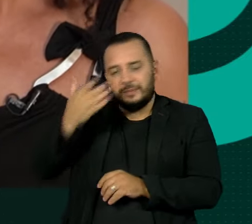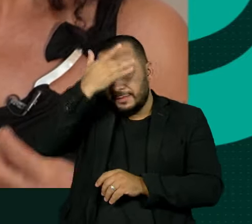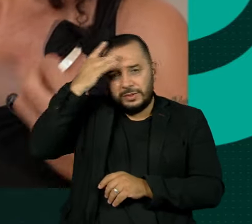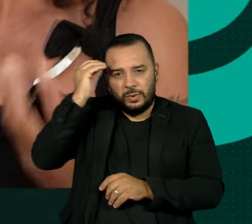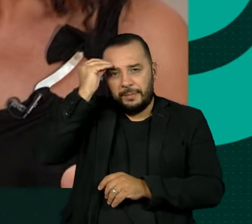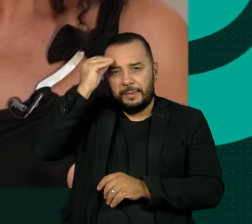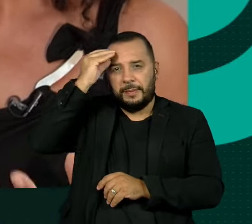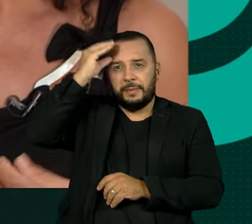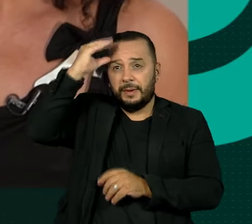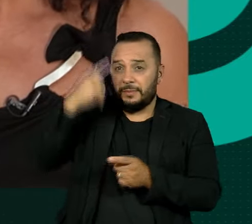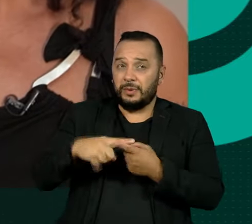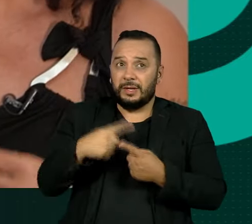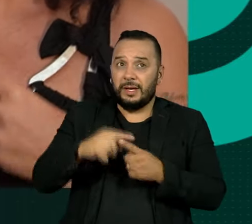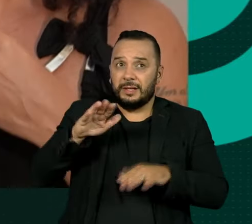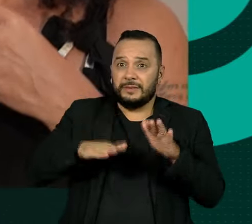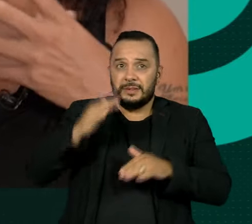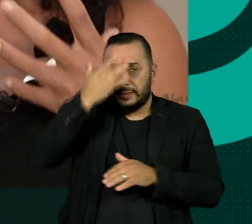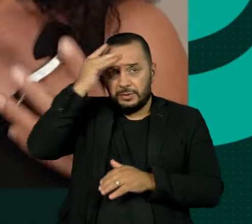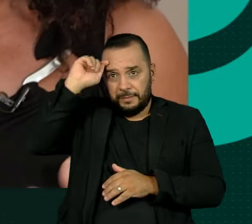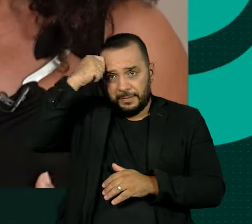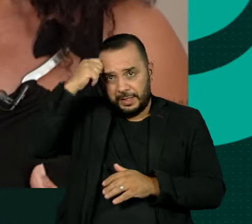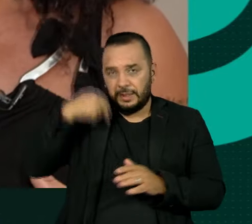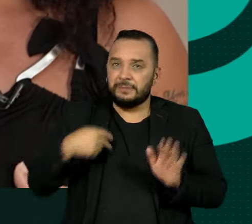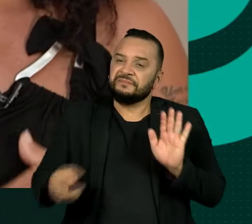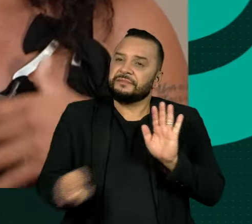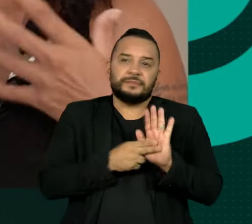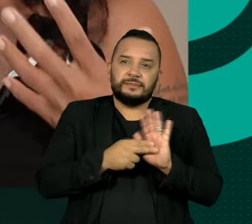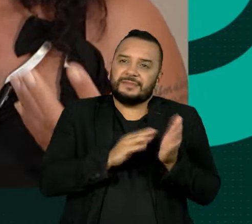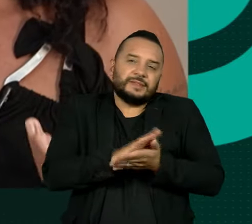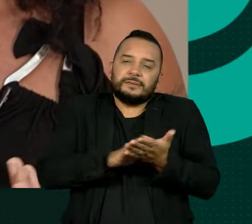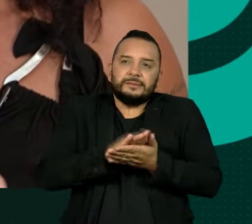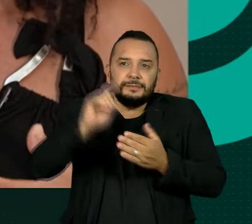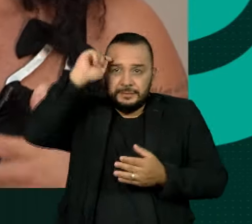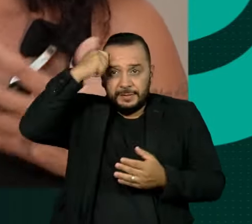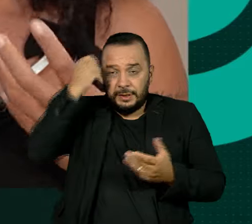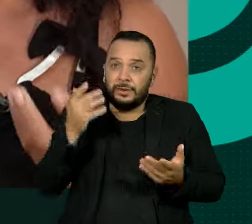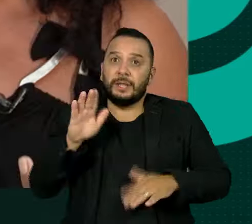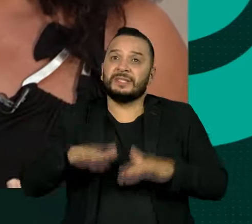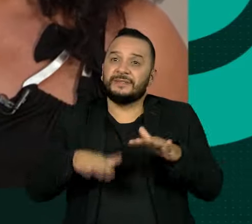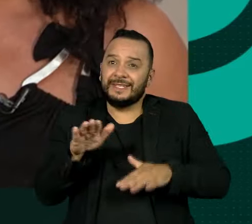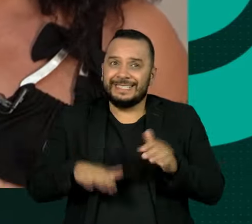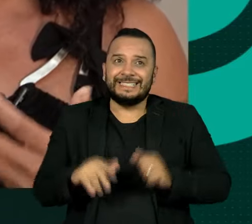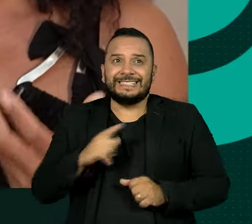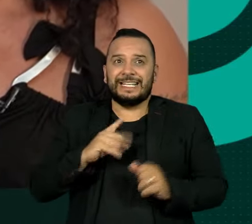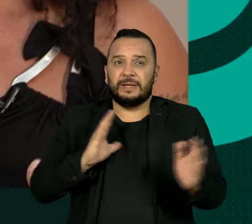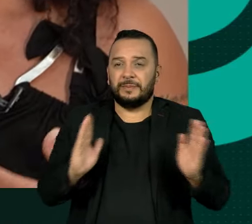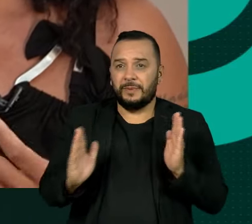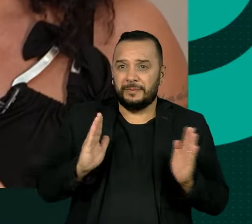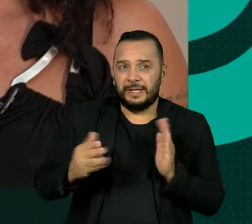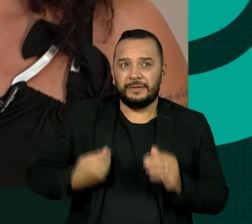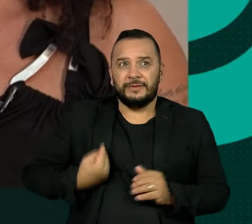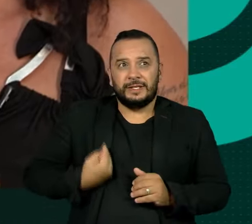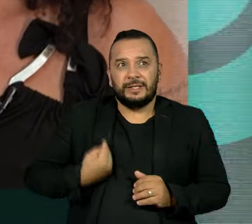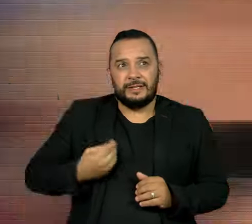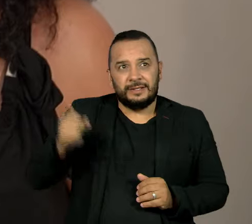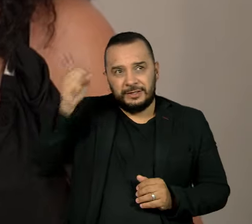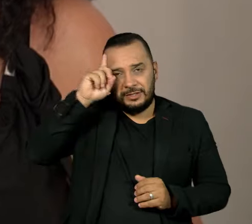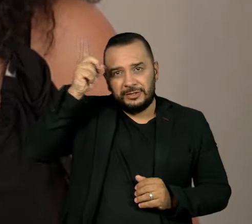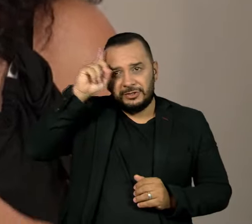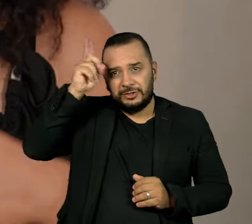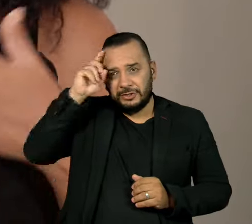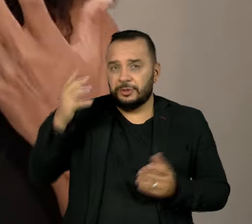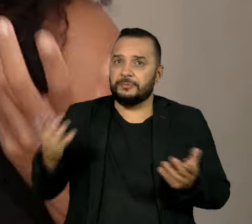não se reconhece, né, como uma pessoa negra e às vezes a gente passa até por determinadas situações aí no nosso dia a dia